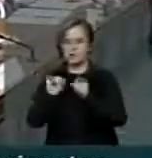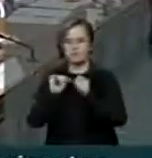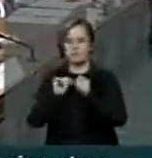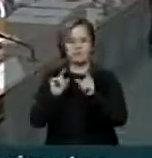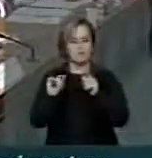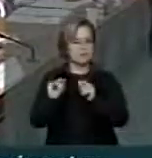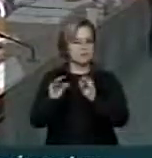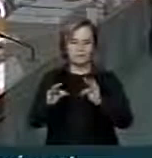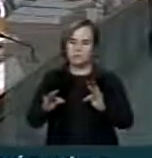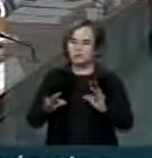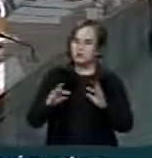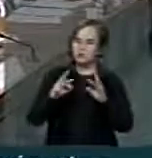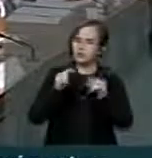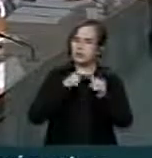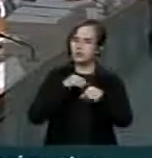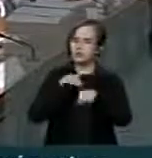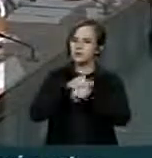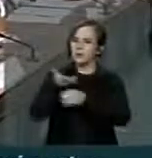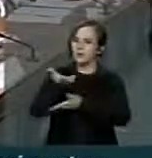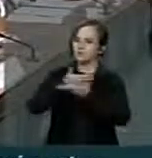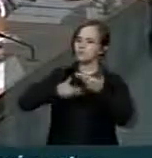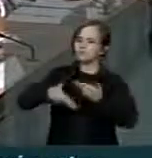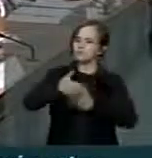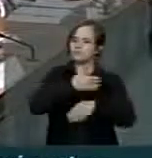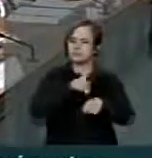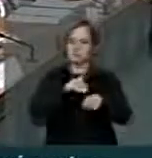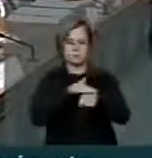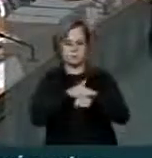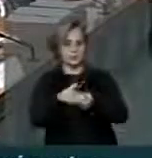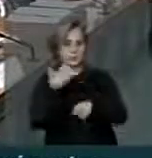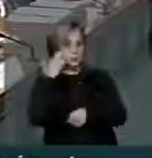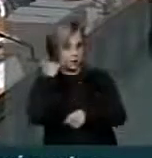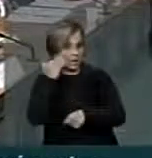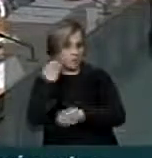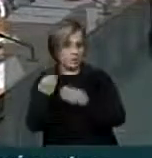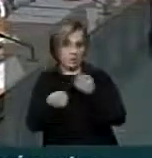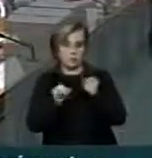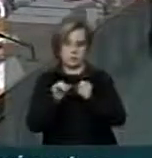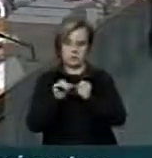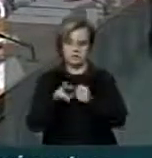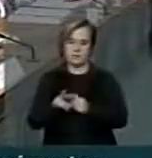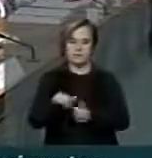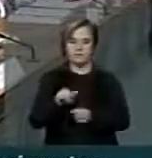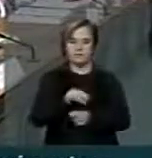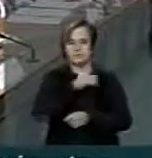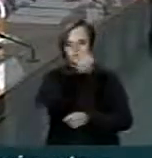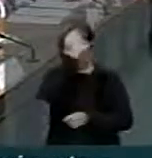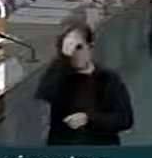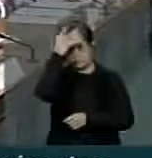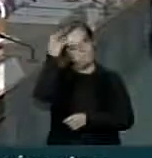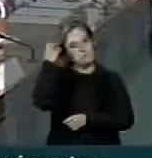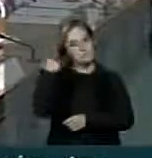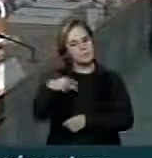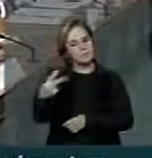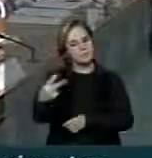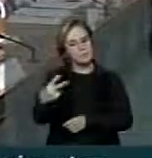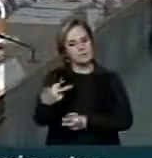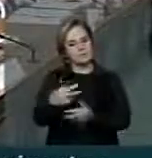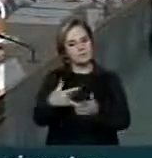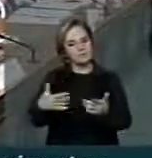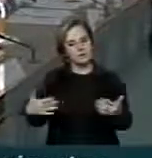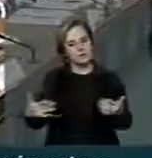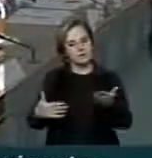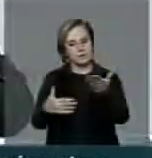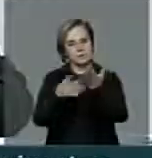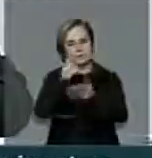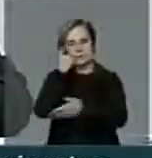está ouvindo isso. Então, ele já está sabendo por onde que vai. Tá? A segunda coisa que eu quero dizer aos senhores, ao